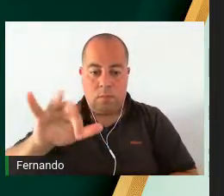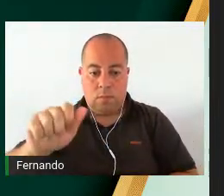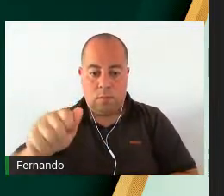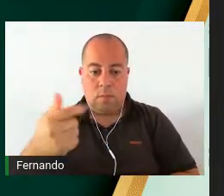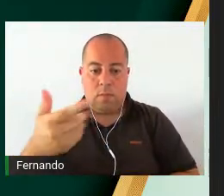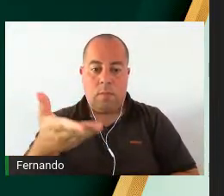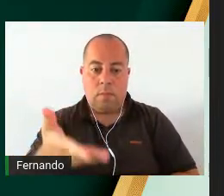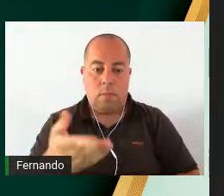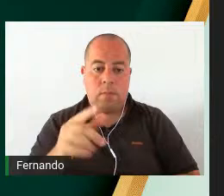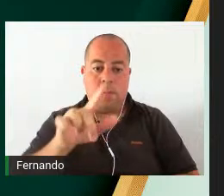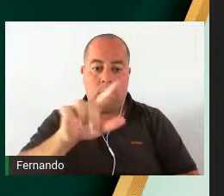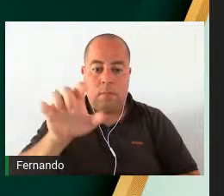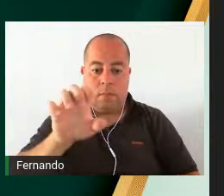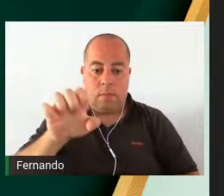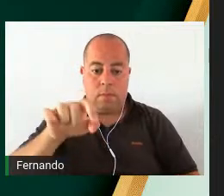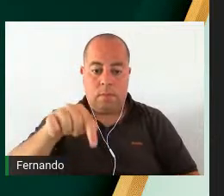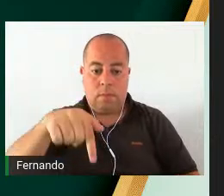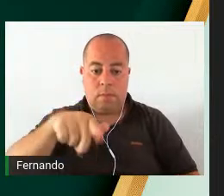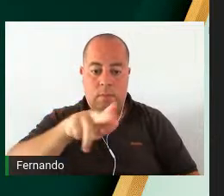de Souza.